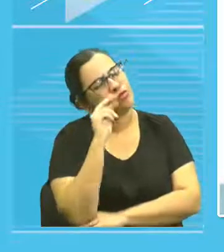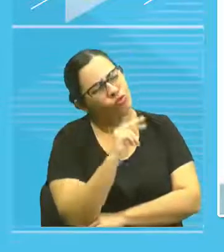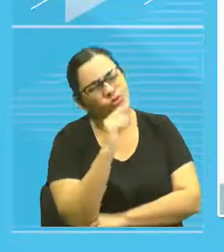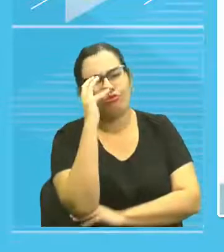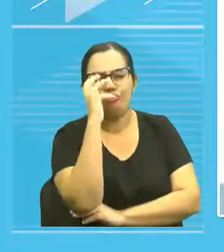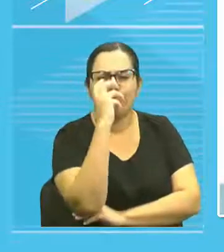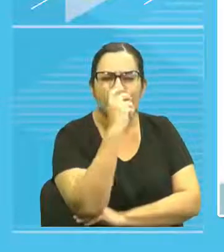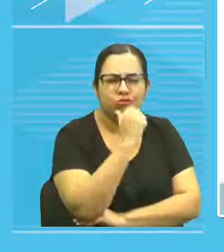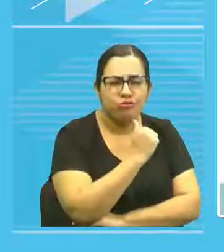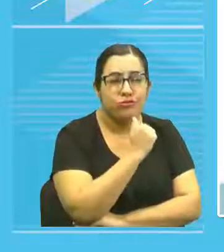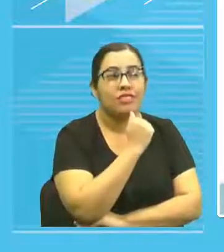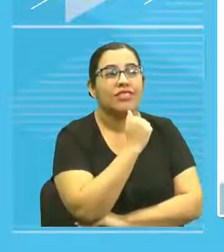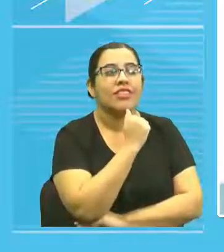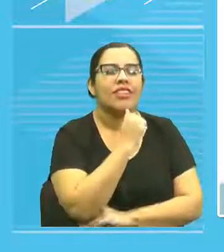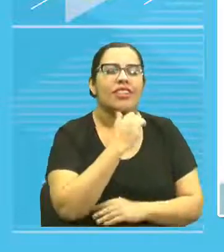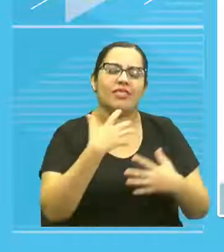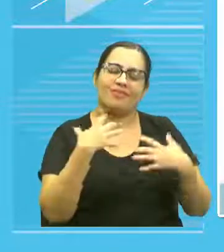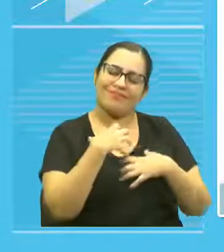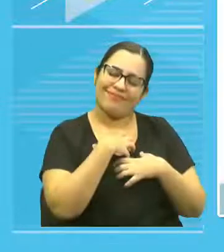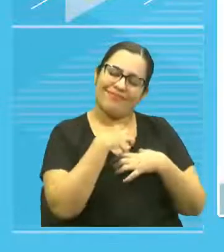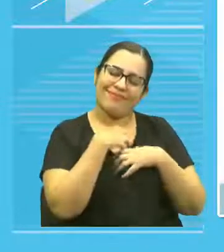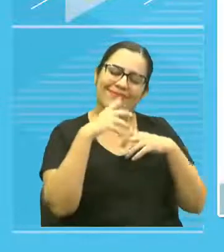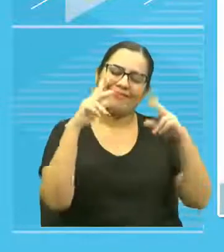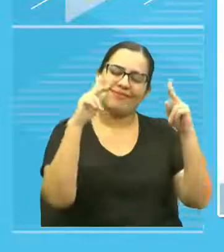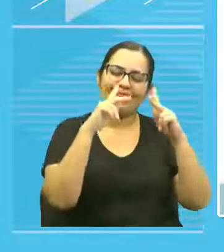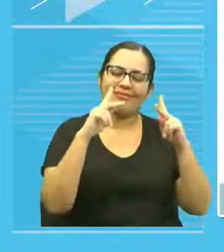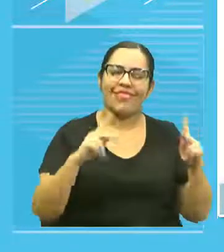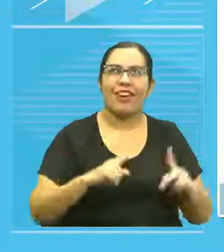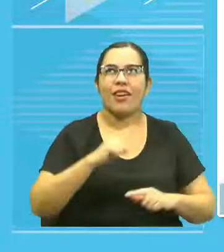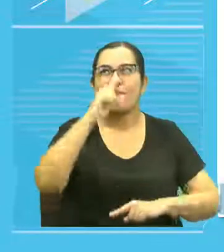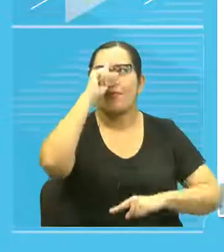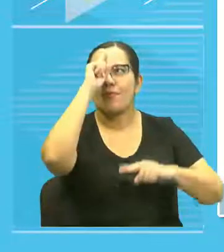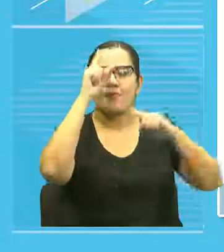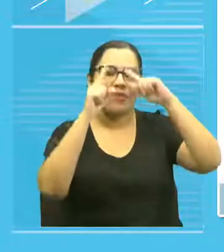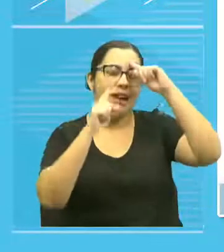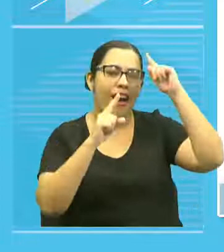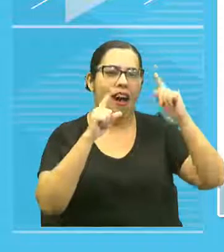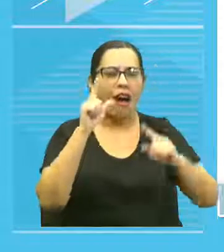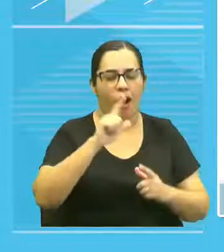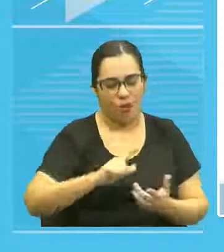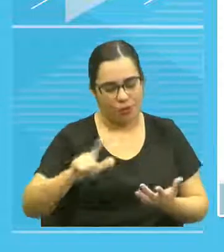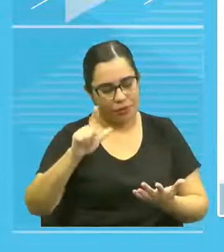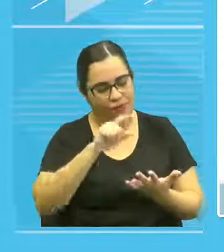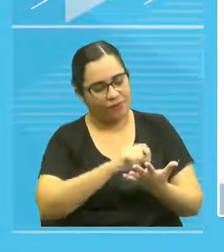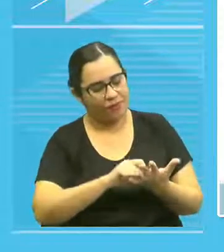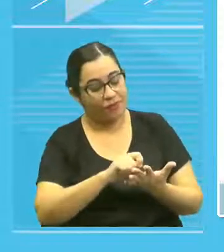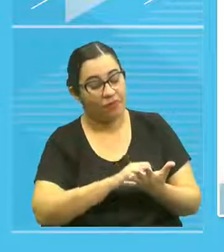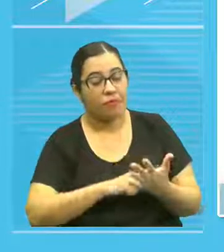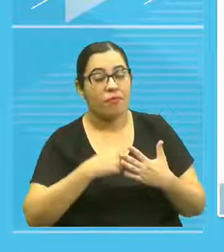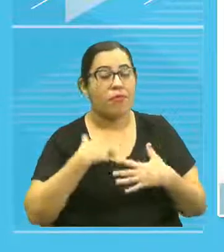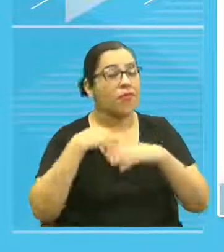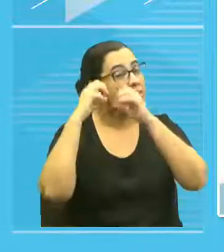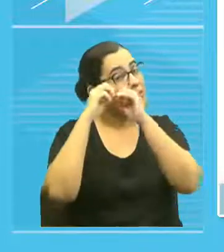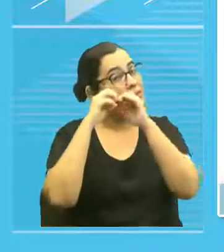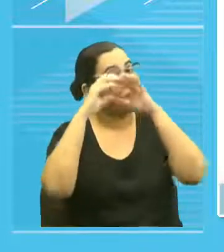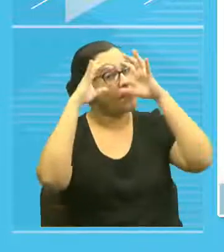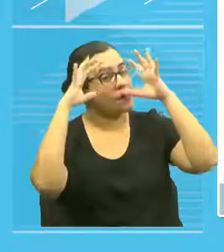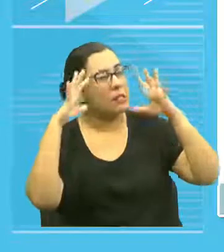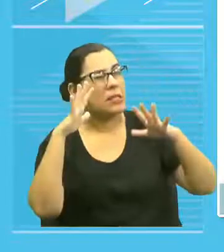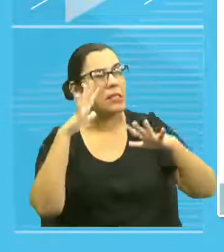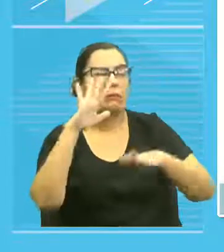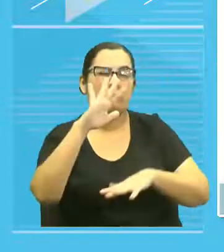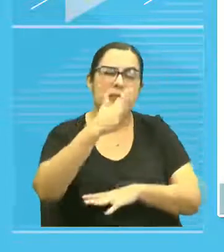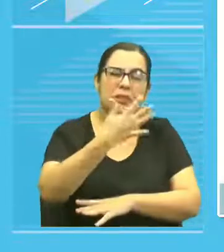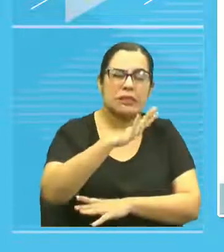bonita de se ver dá uma paz tão grande que me inspirou a literatura aquilo ali de modo que eu imaginava Tio Jorge que por volta